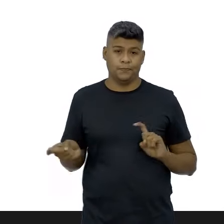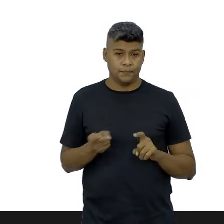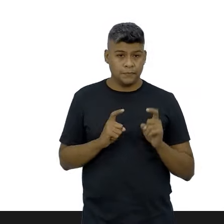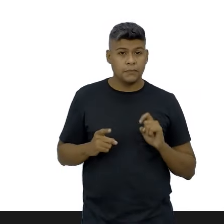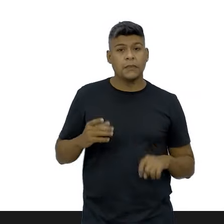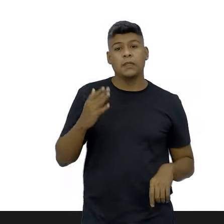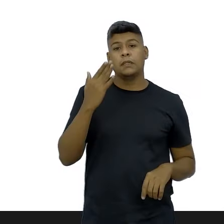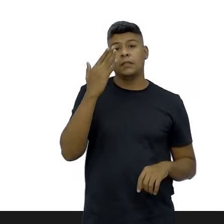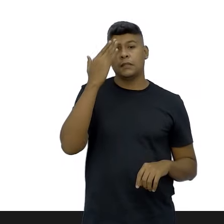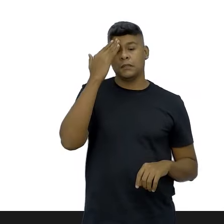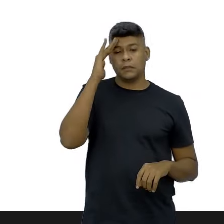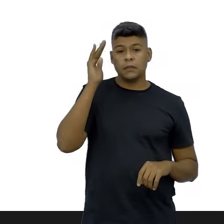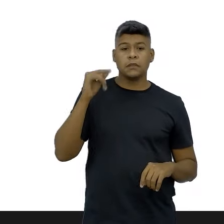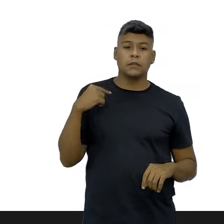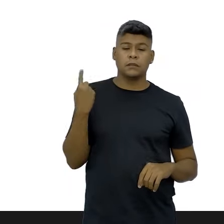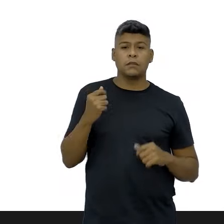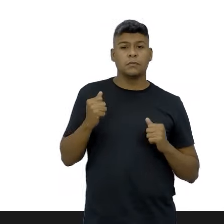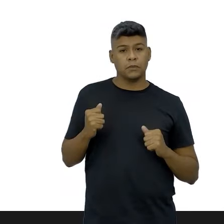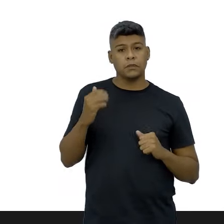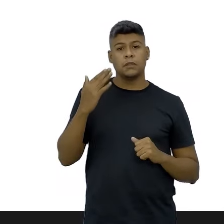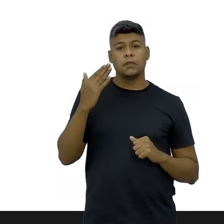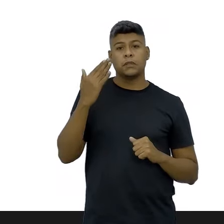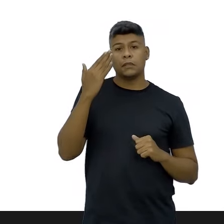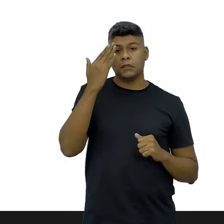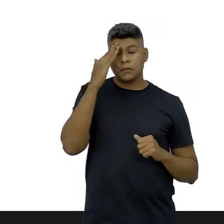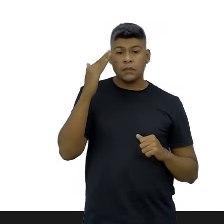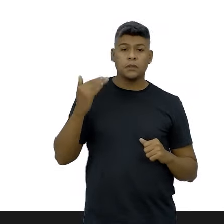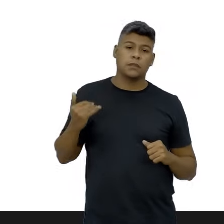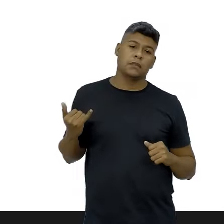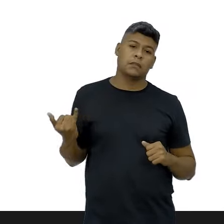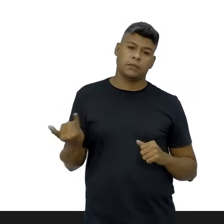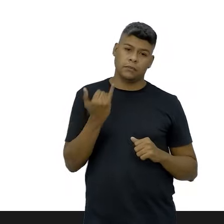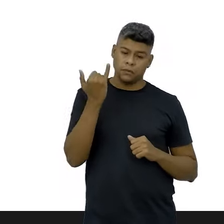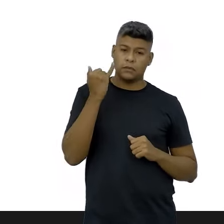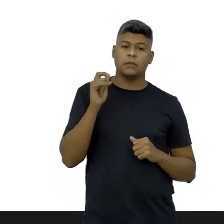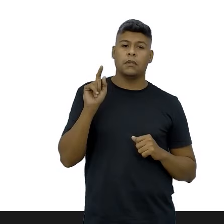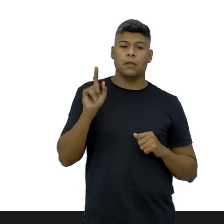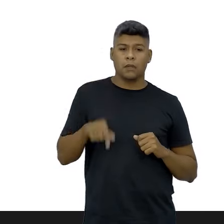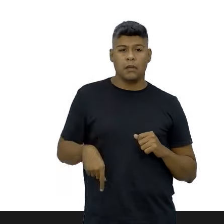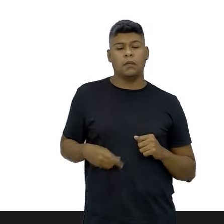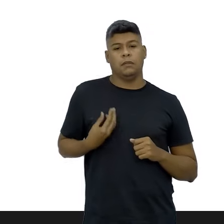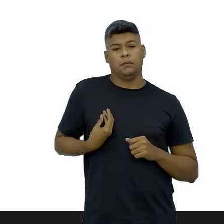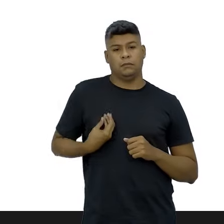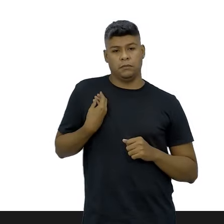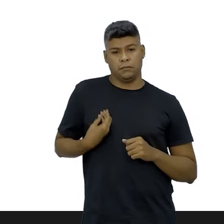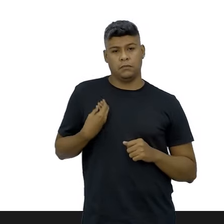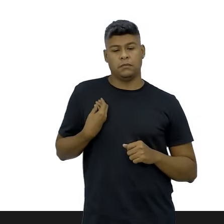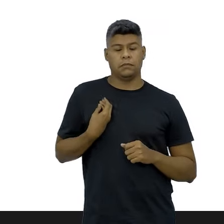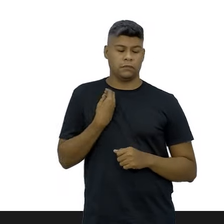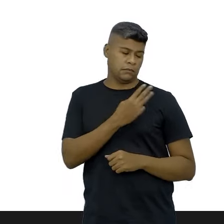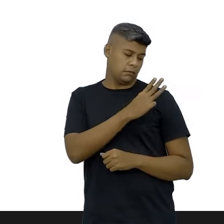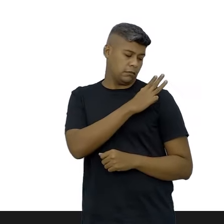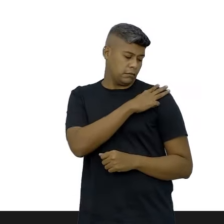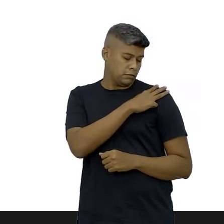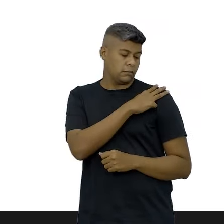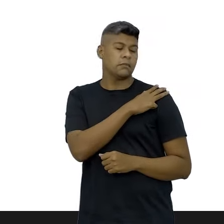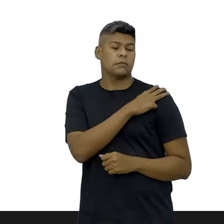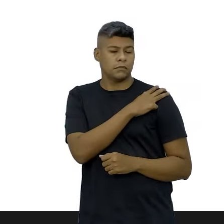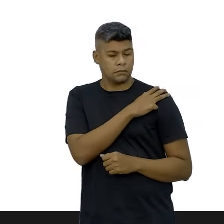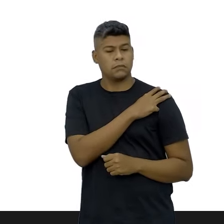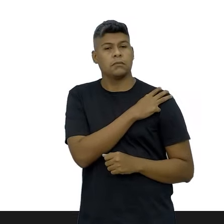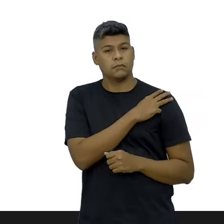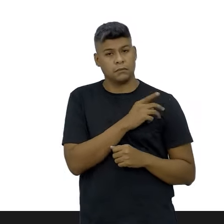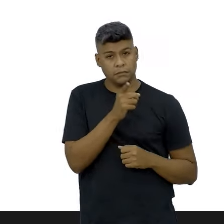entendê-las para que possamos refletir a importância delas também serem exploradas no terceiro ano, que é o ano com o